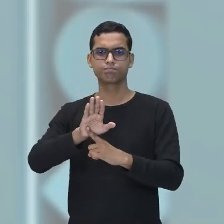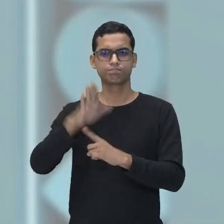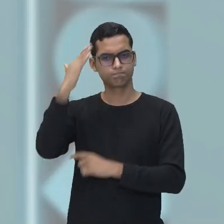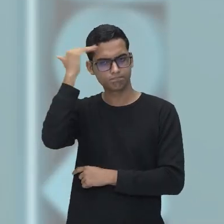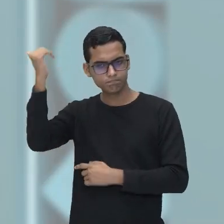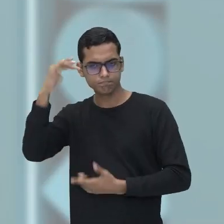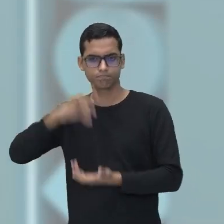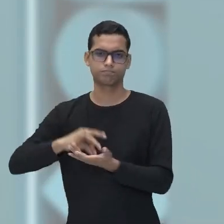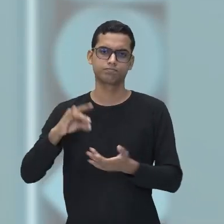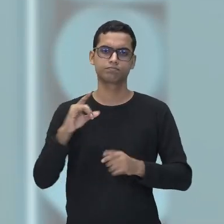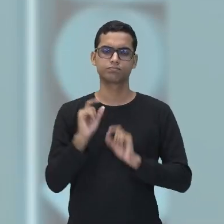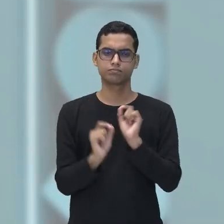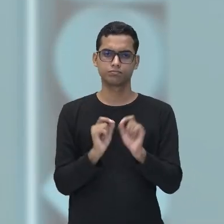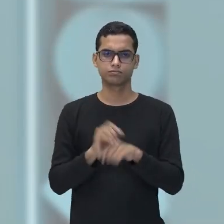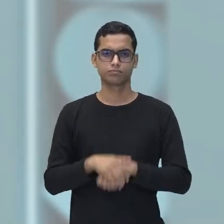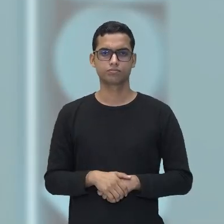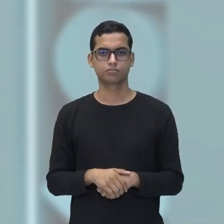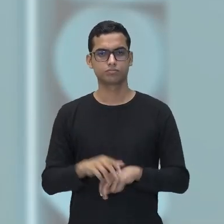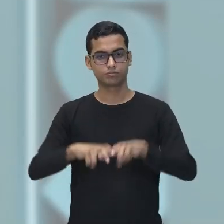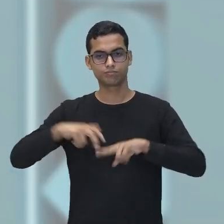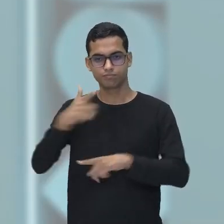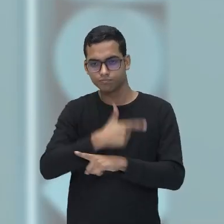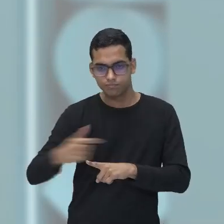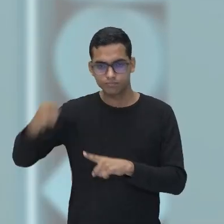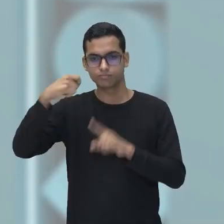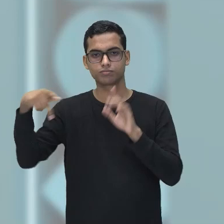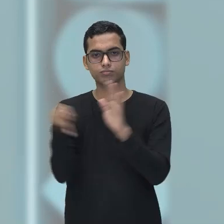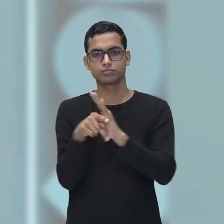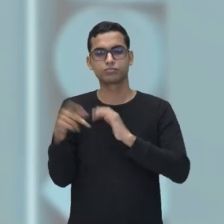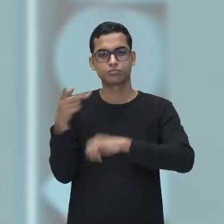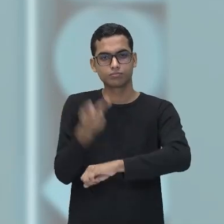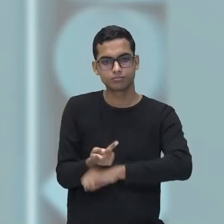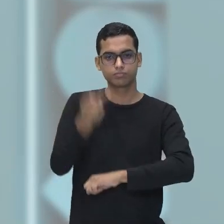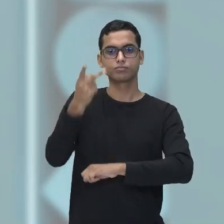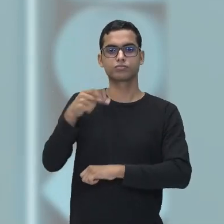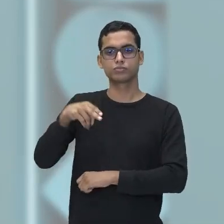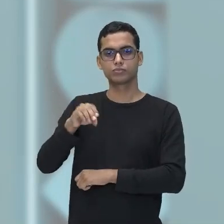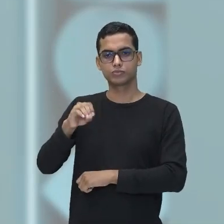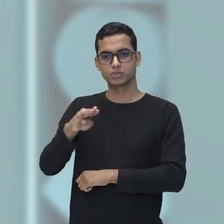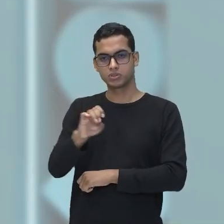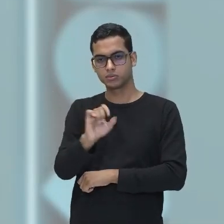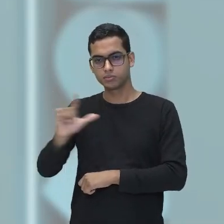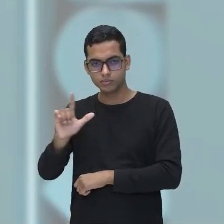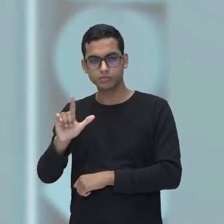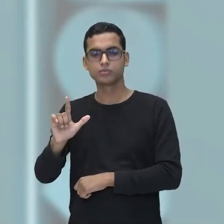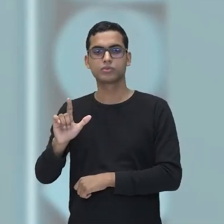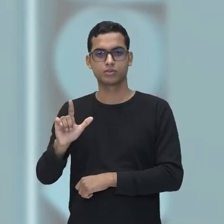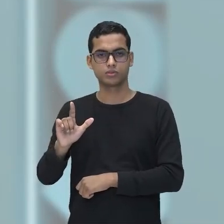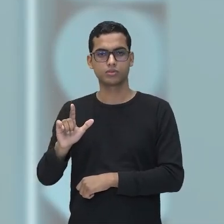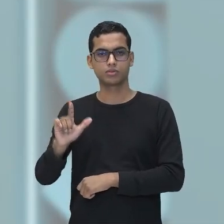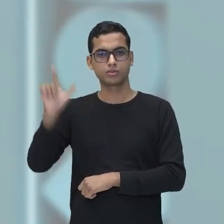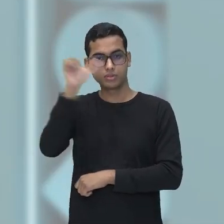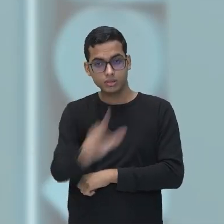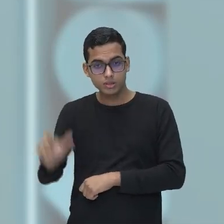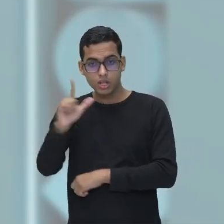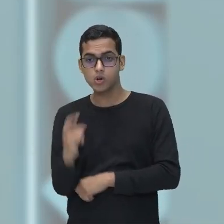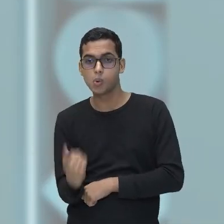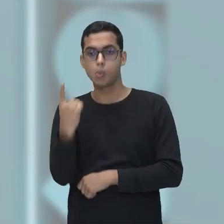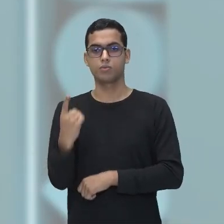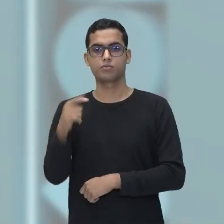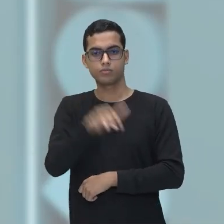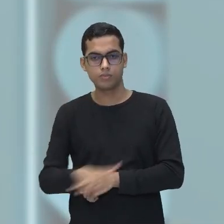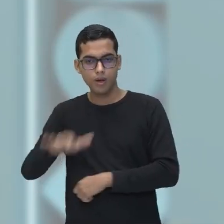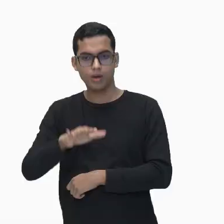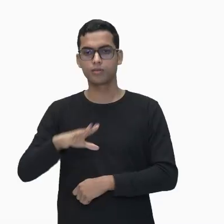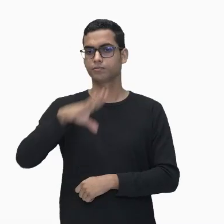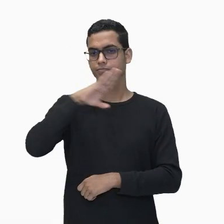é assim que ele venceu o Prêmio Nobel de Literatura, o único em língua portuguesa até o presente momento, né? E sobre Ensaio